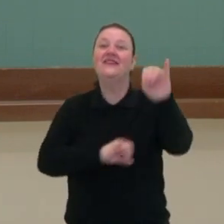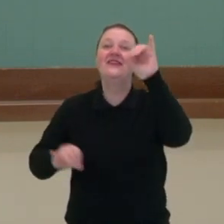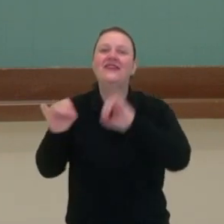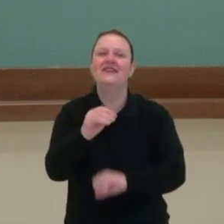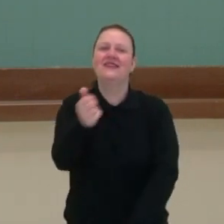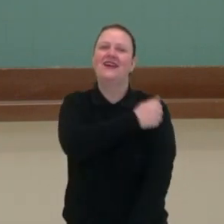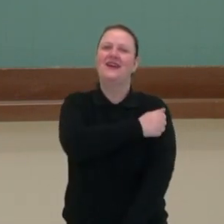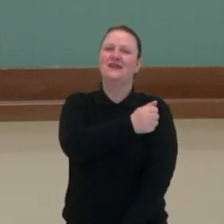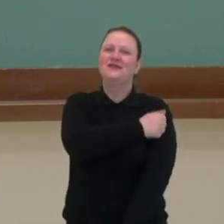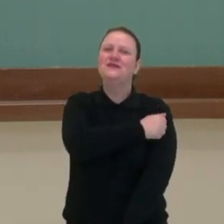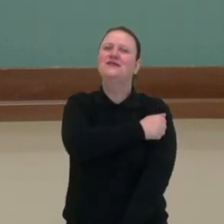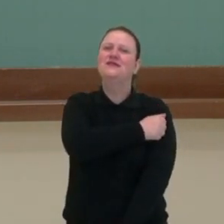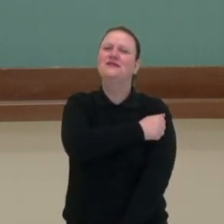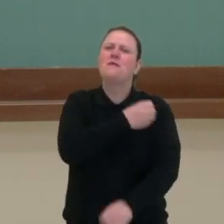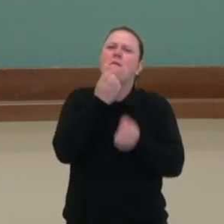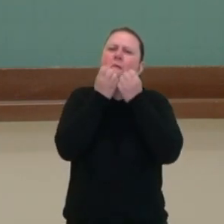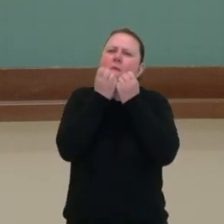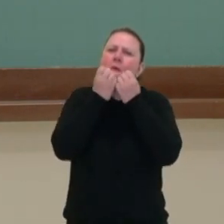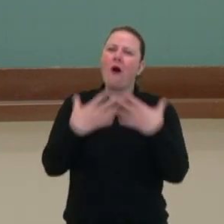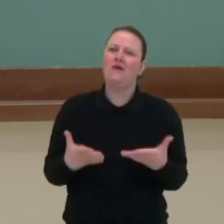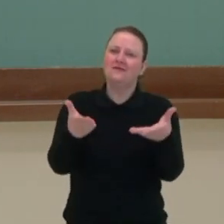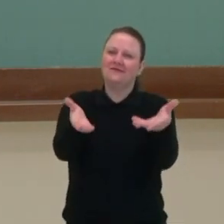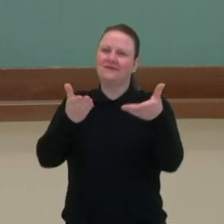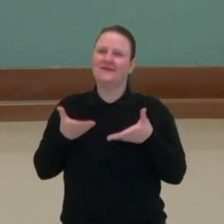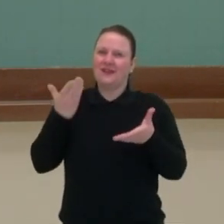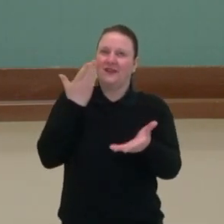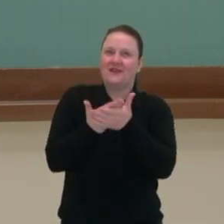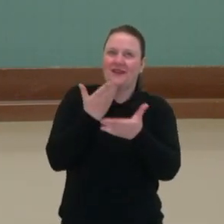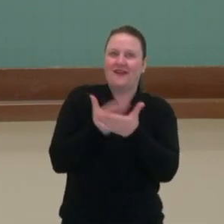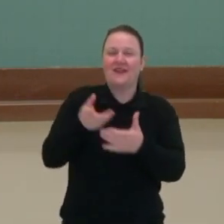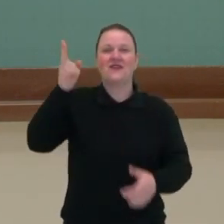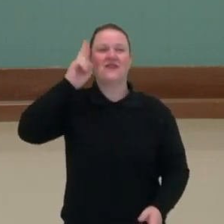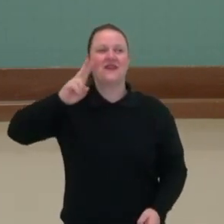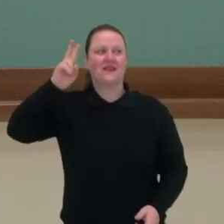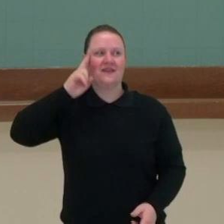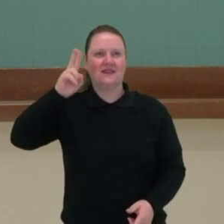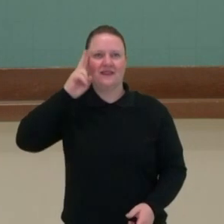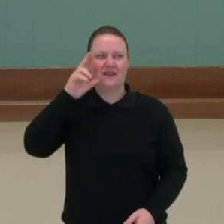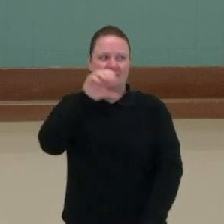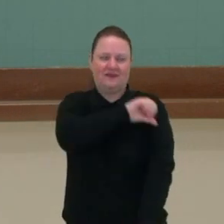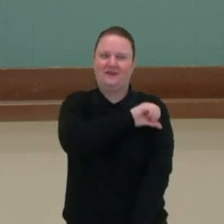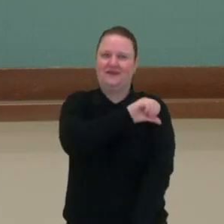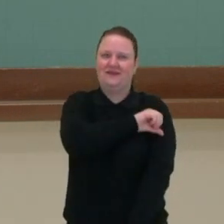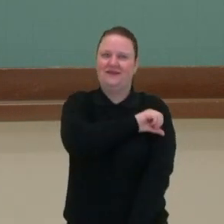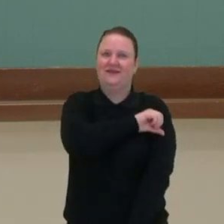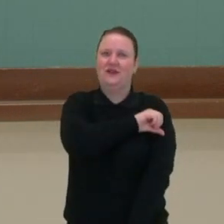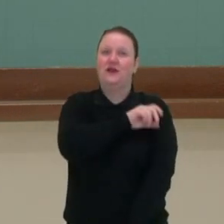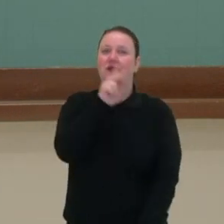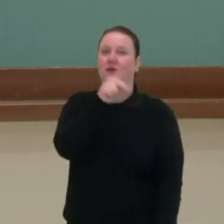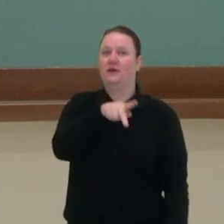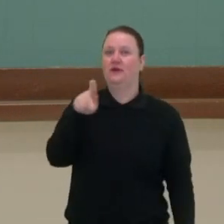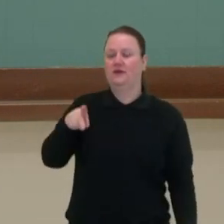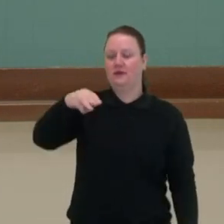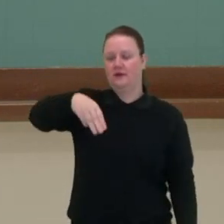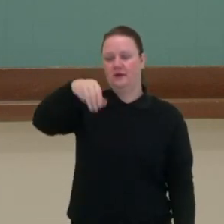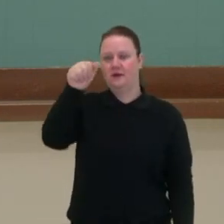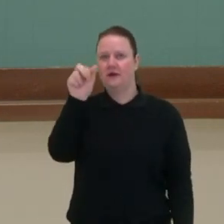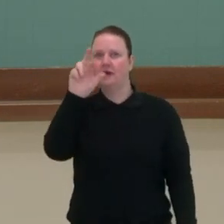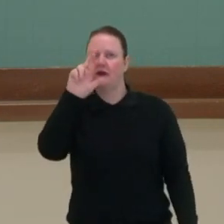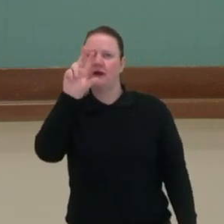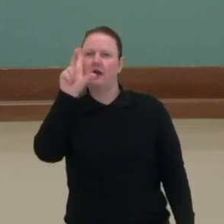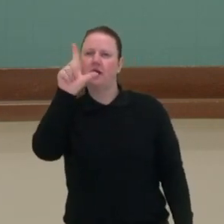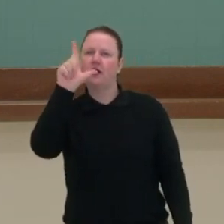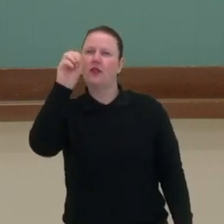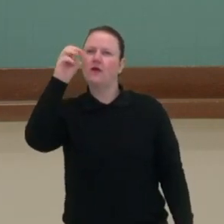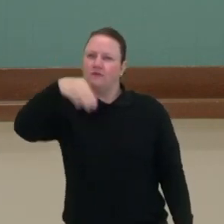Olá, povo! Bem-vindos à nossa aula de História do Nono Ano. Eu sou o professor Marlon e junto